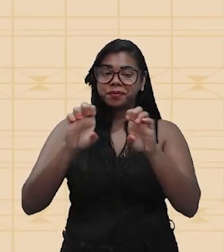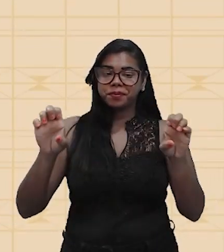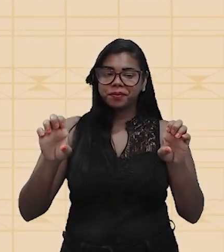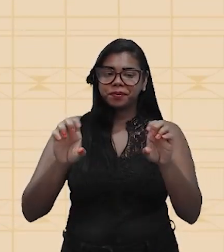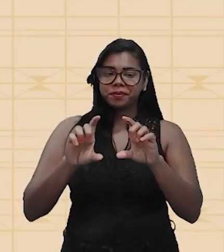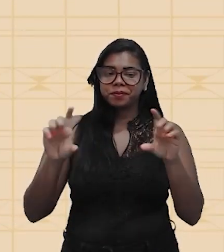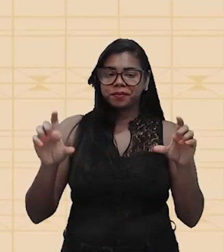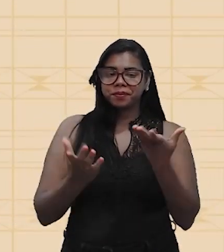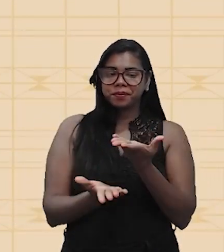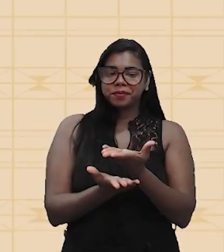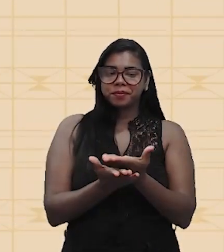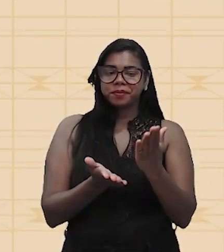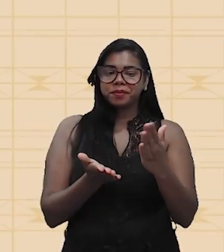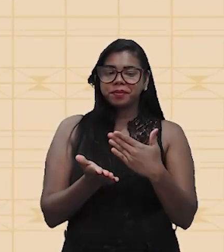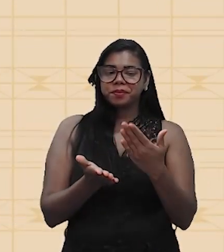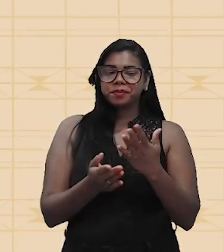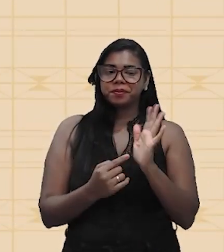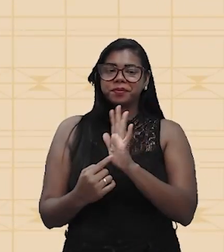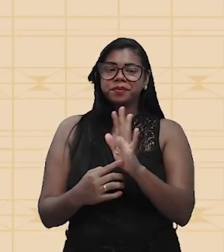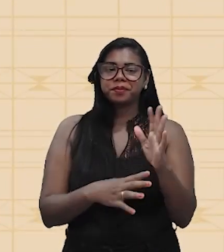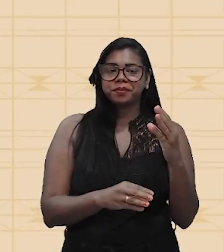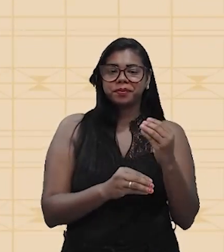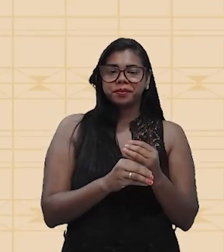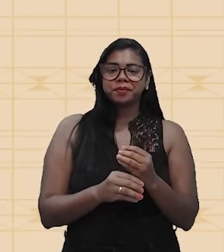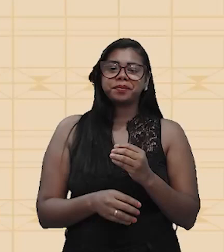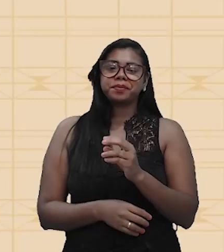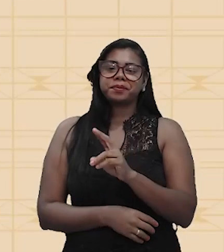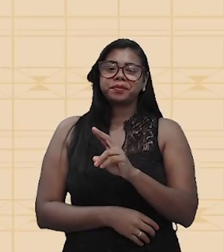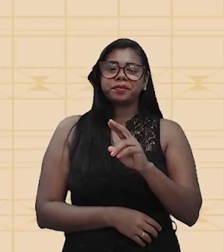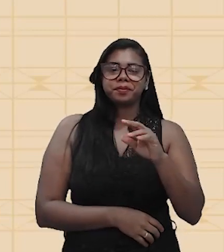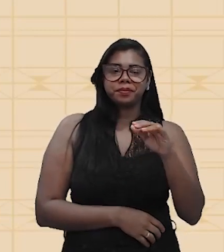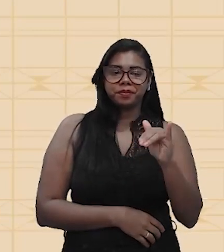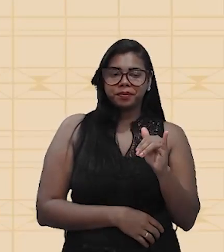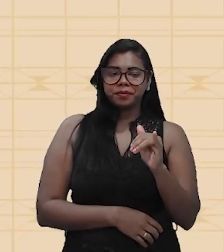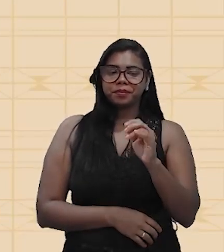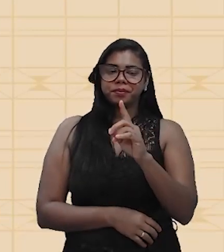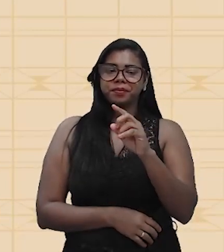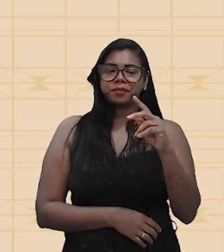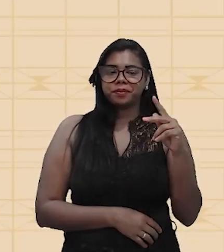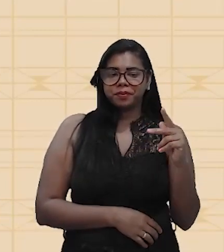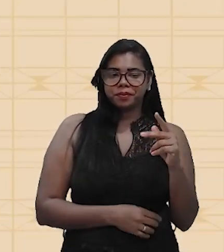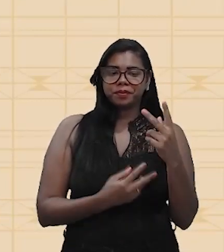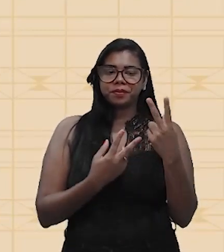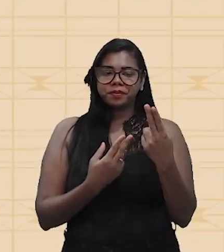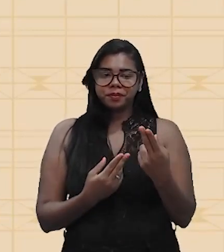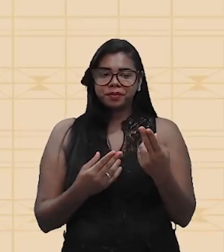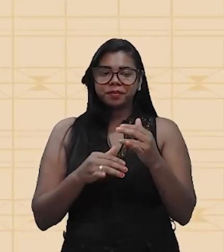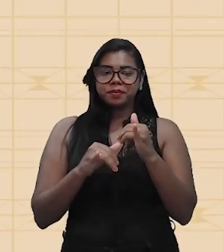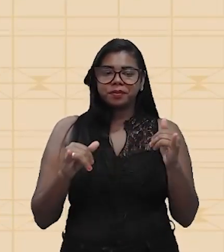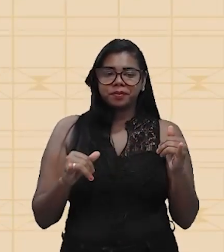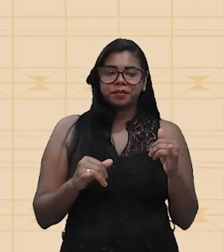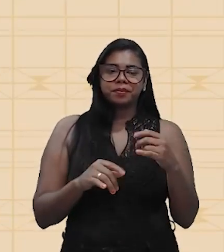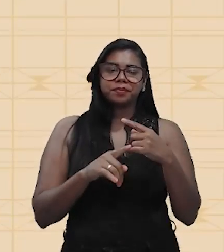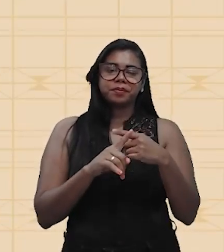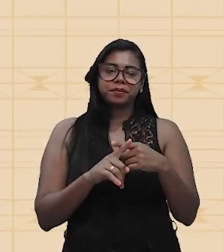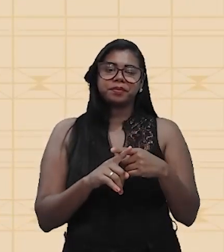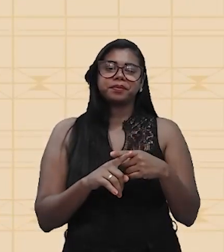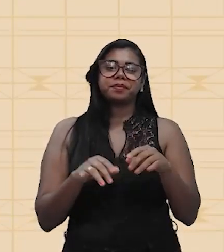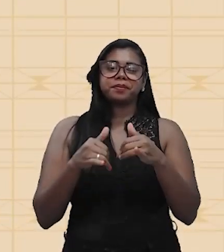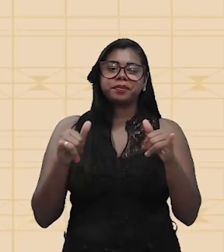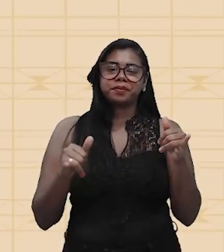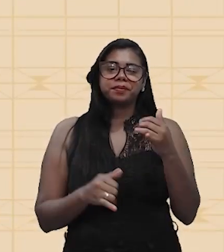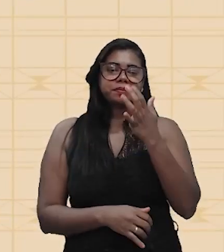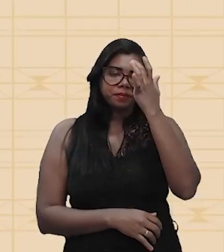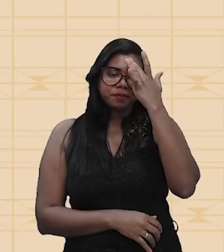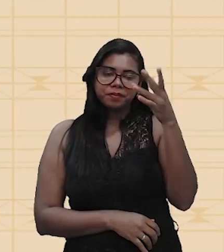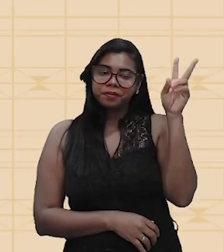livros, vai ficar o URI, DDP igual a resistência vezes corrente. Mas para ficar mais fácil você lembrar, a gente